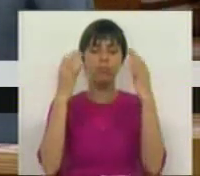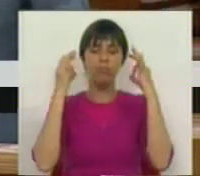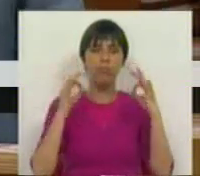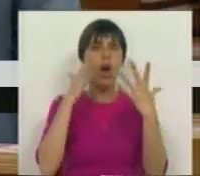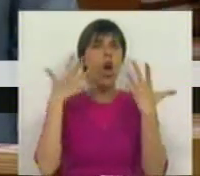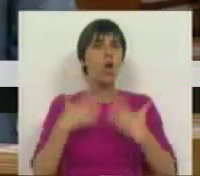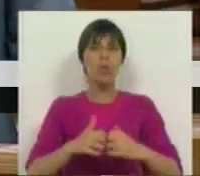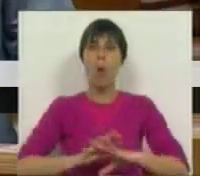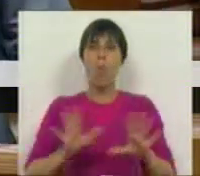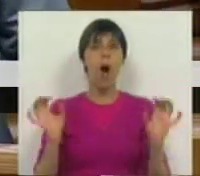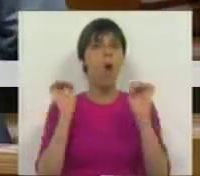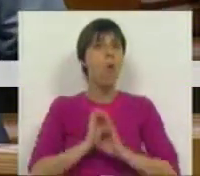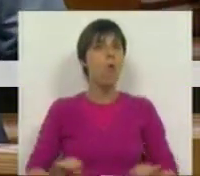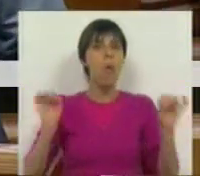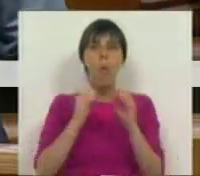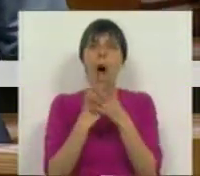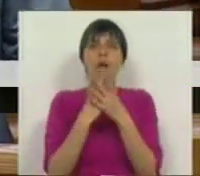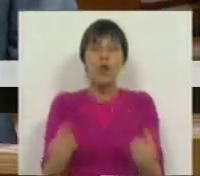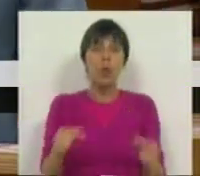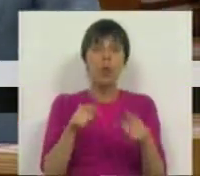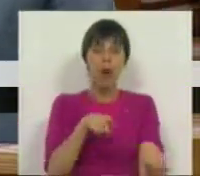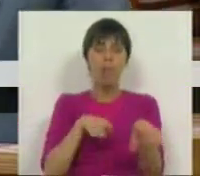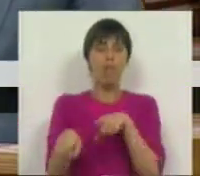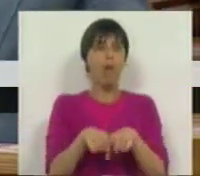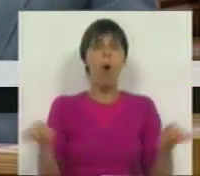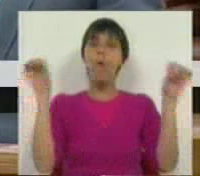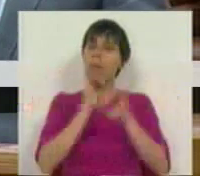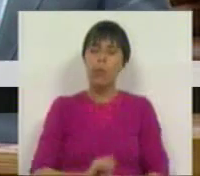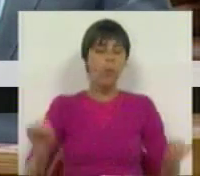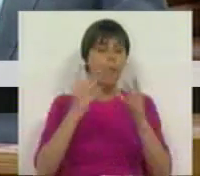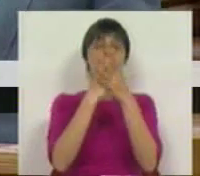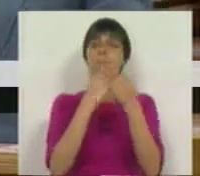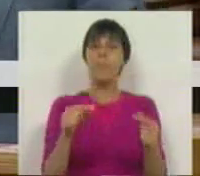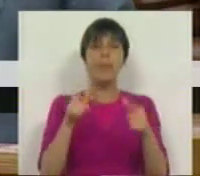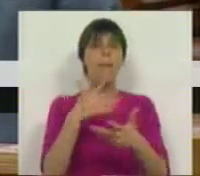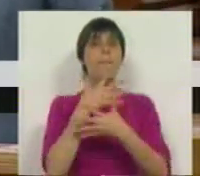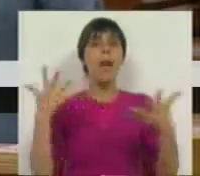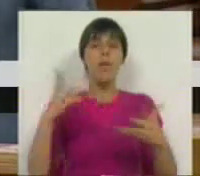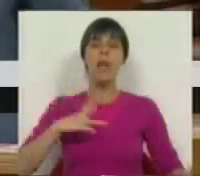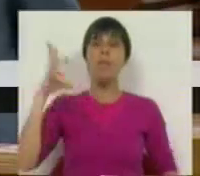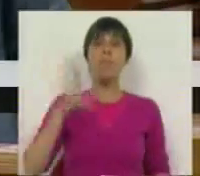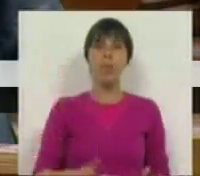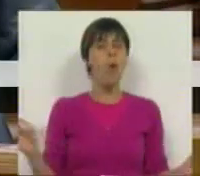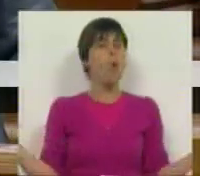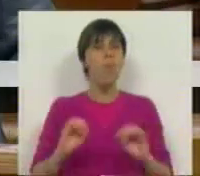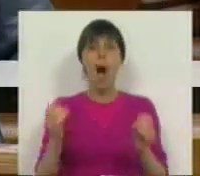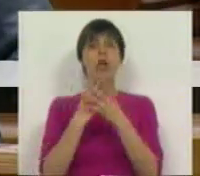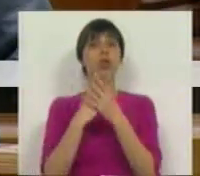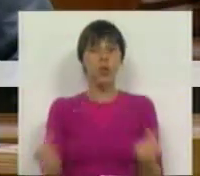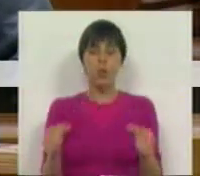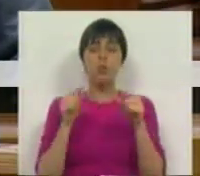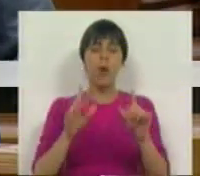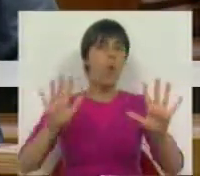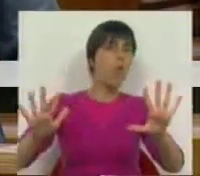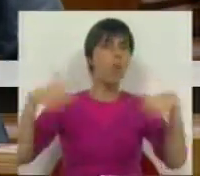e inequívoco. Não há solução nestas políticas, não há solução nesta maioria em Portugal, como não há solução